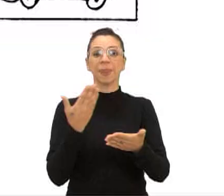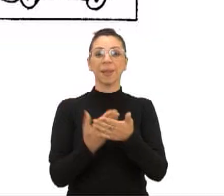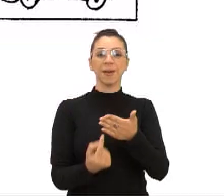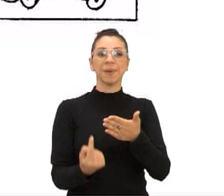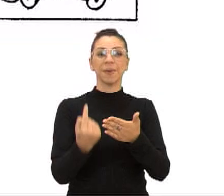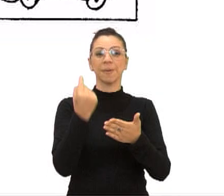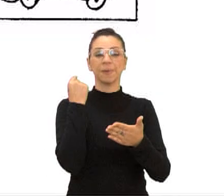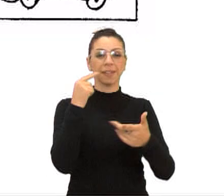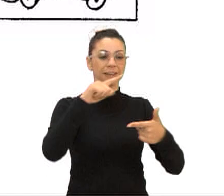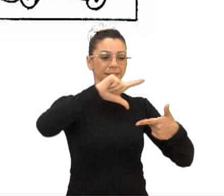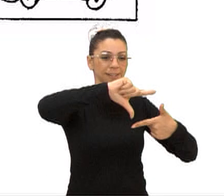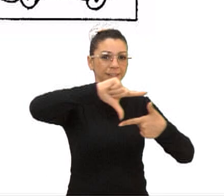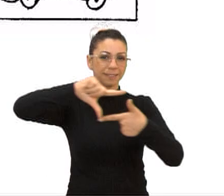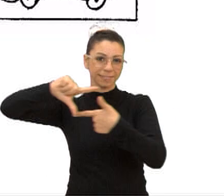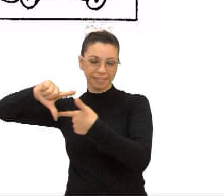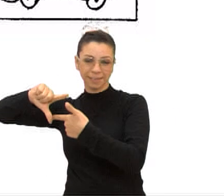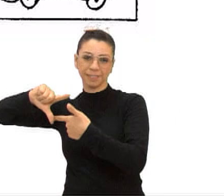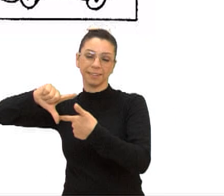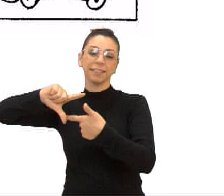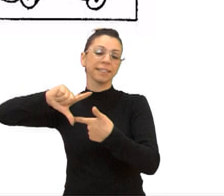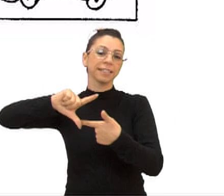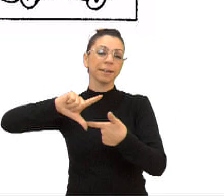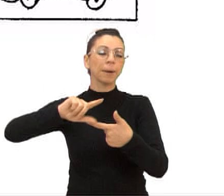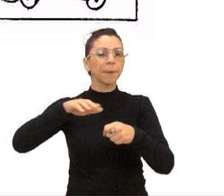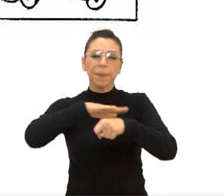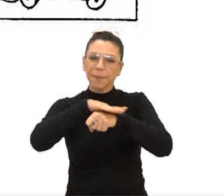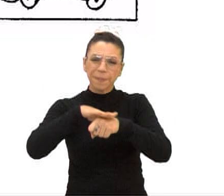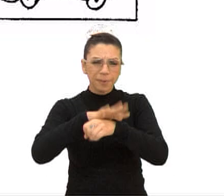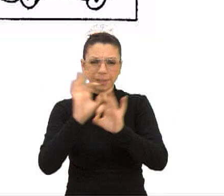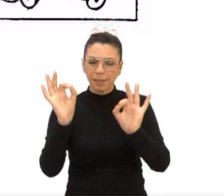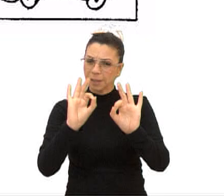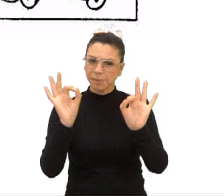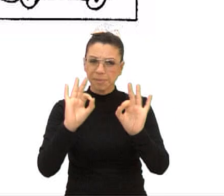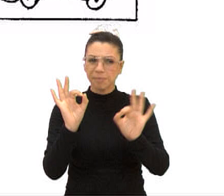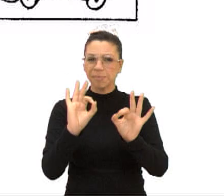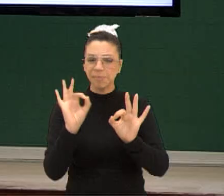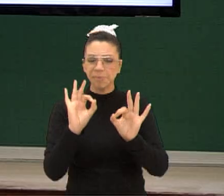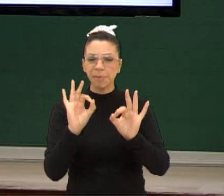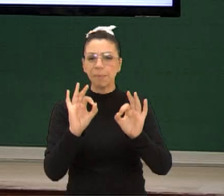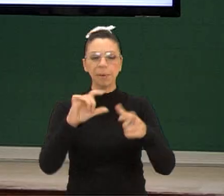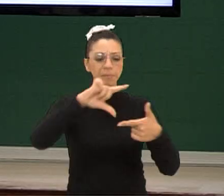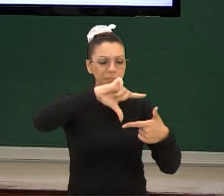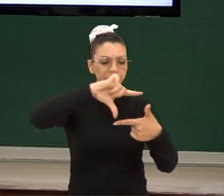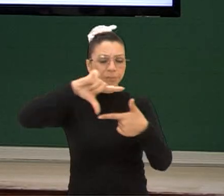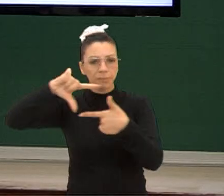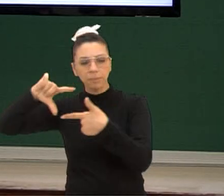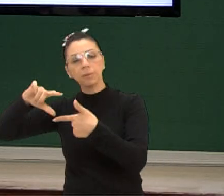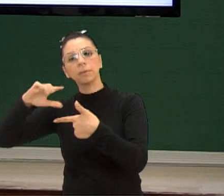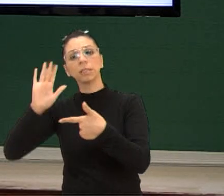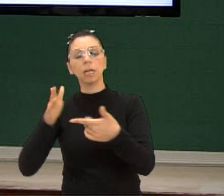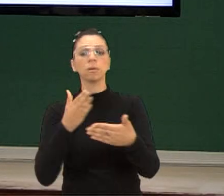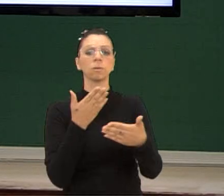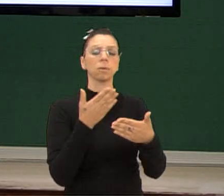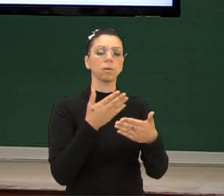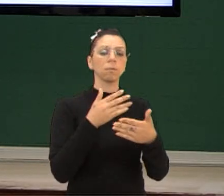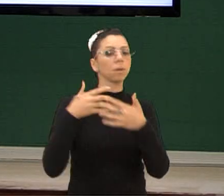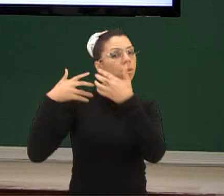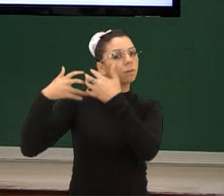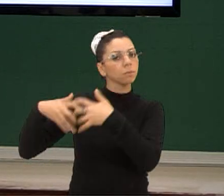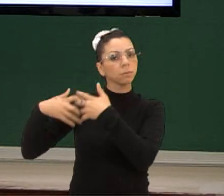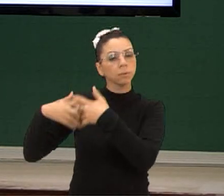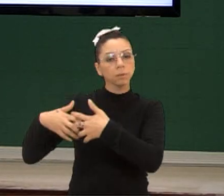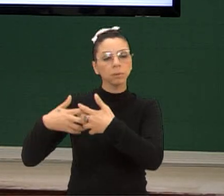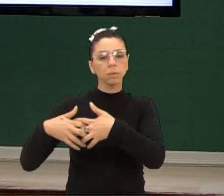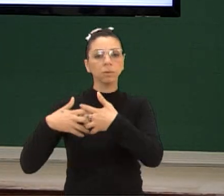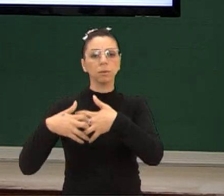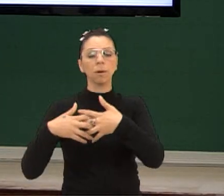trouxe essa tirinha para vocês, mas a gente acabou não conversando sobre a tirinha. A gente viu ali mais a questão da reflexão